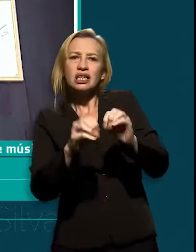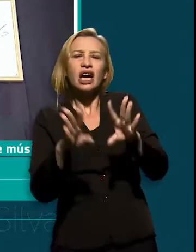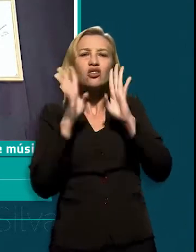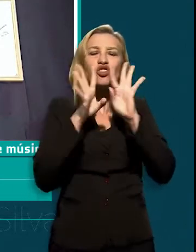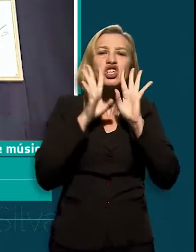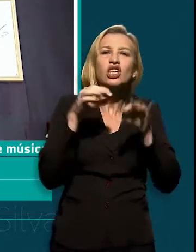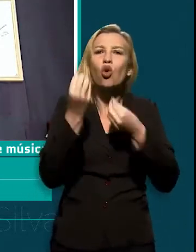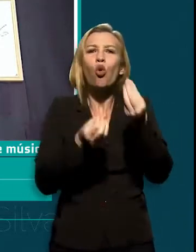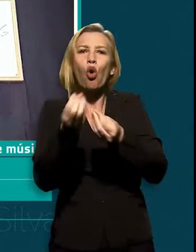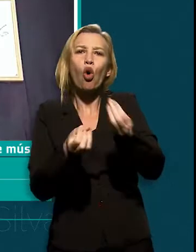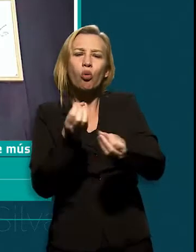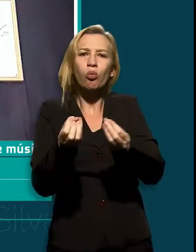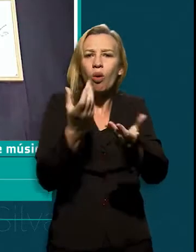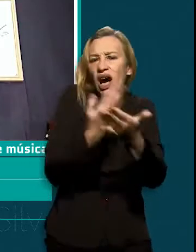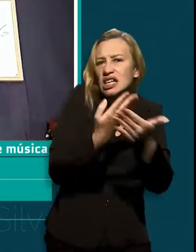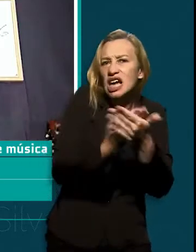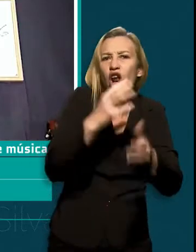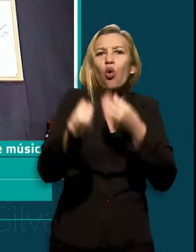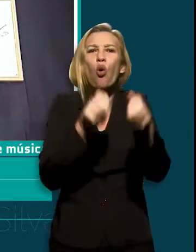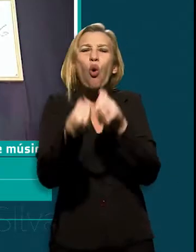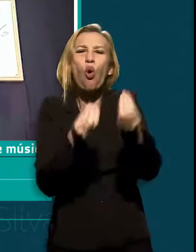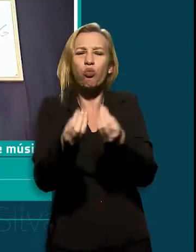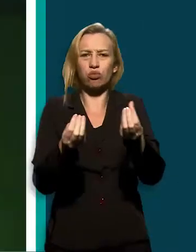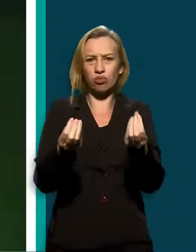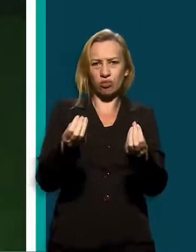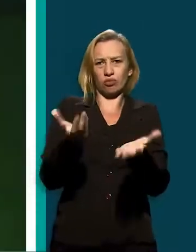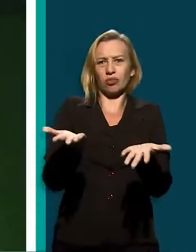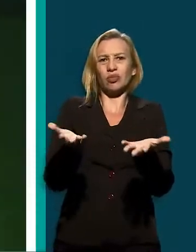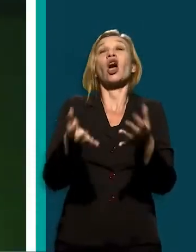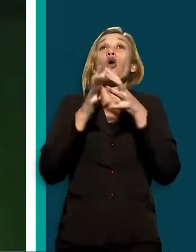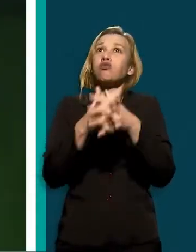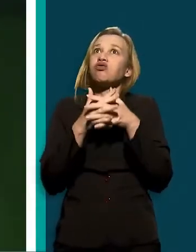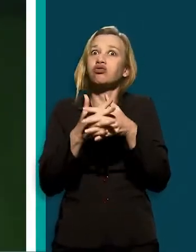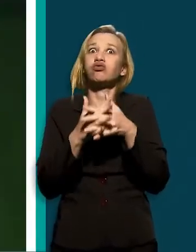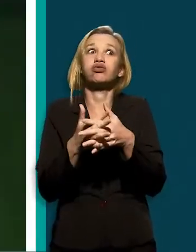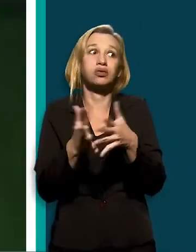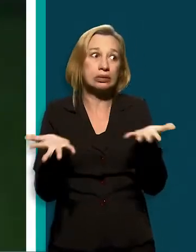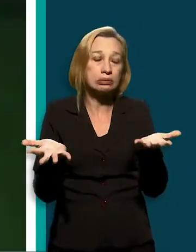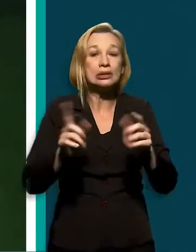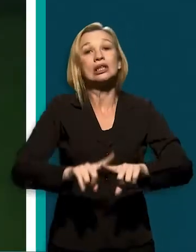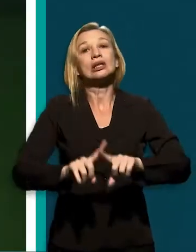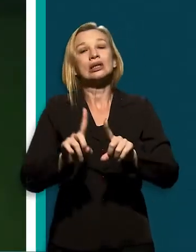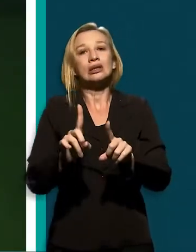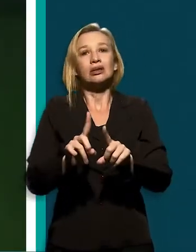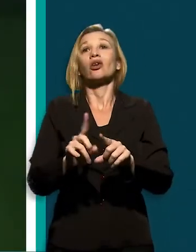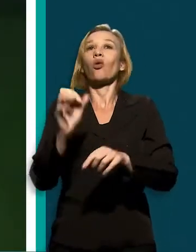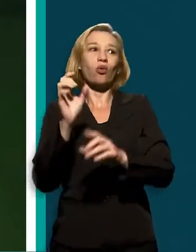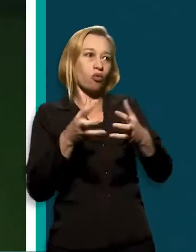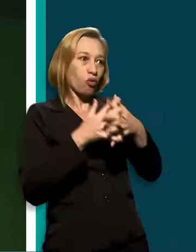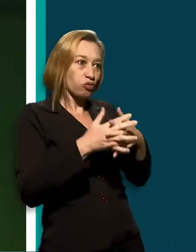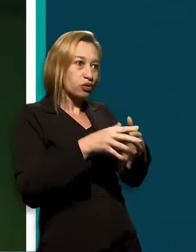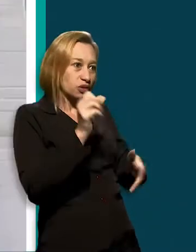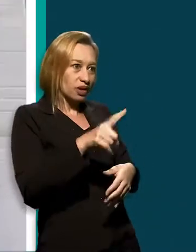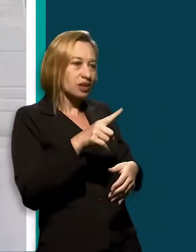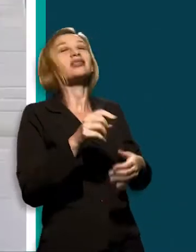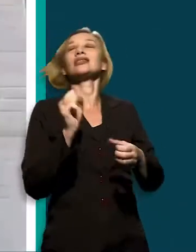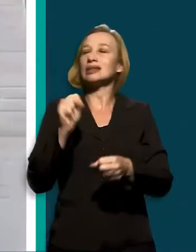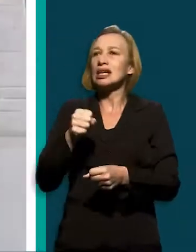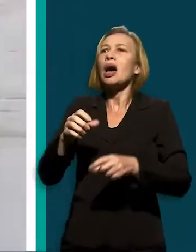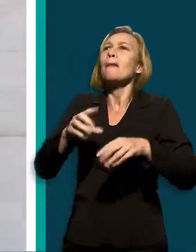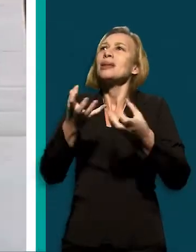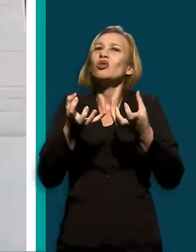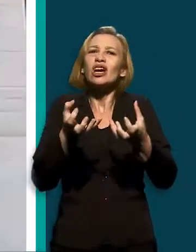Facebook, como fazer as aulas, como é ao vivo. Foi bem confuso. Foi Mas bem complicado,